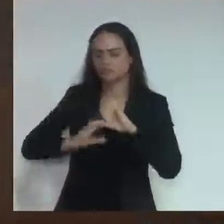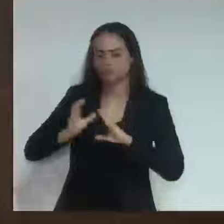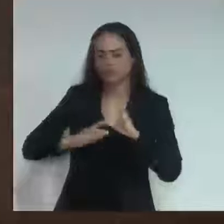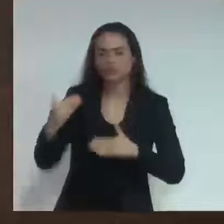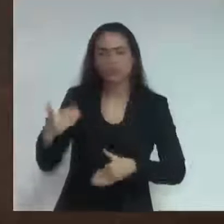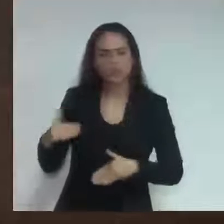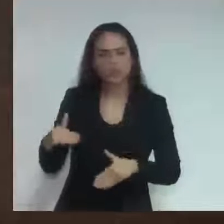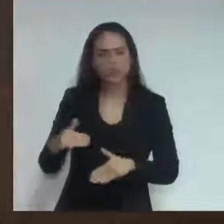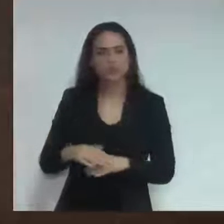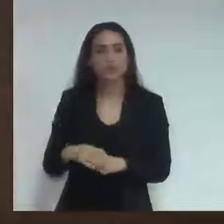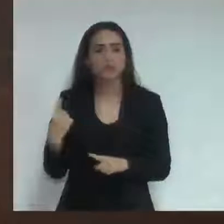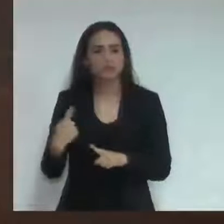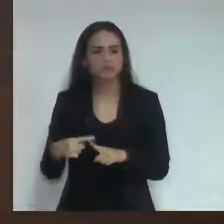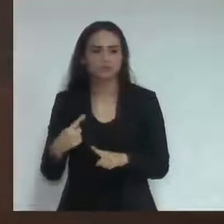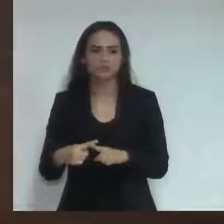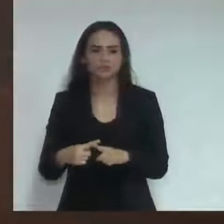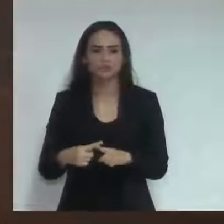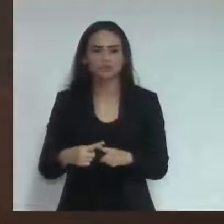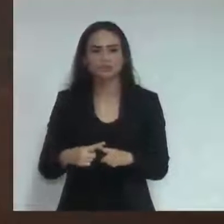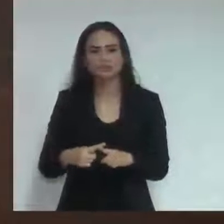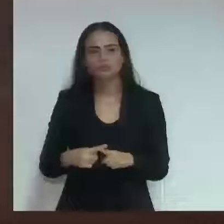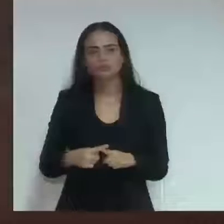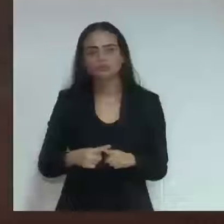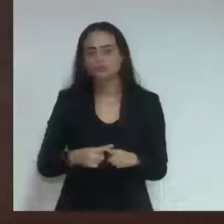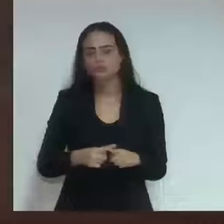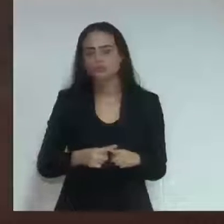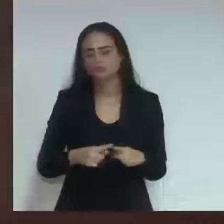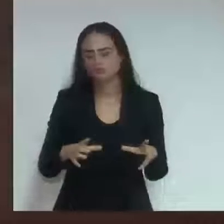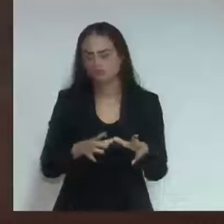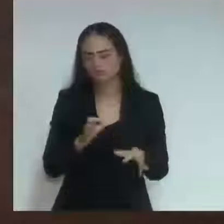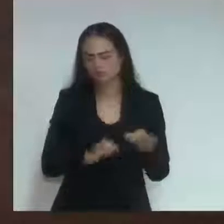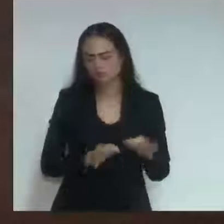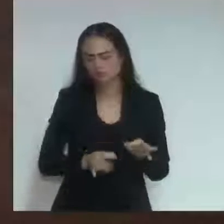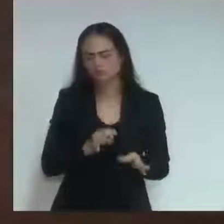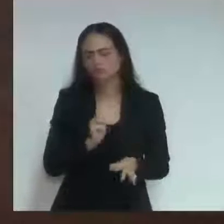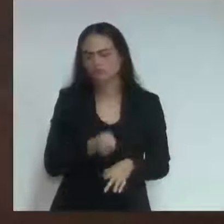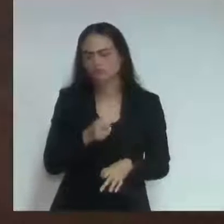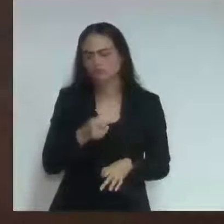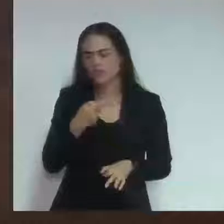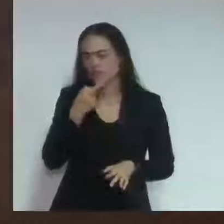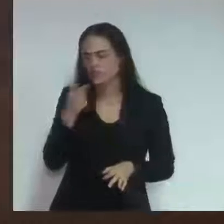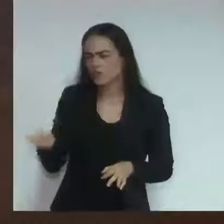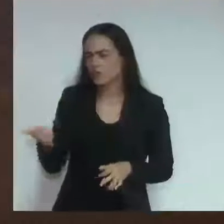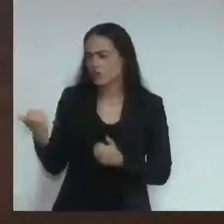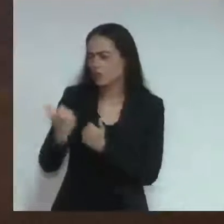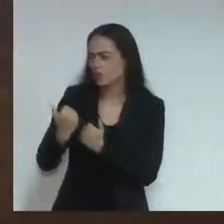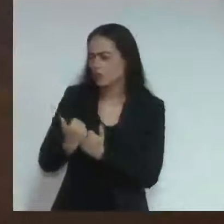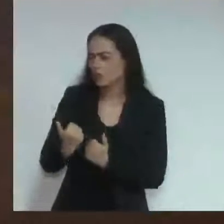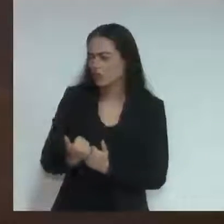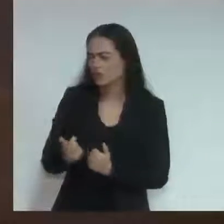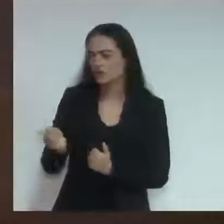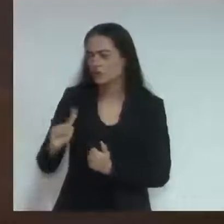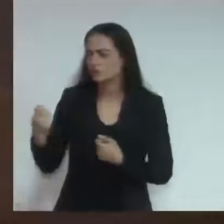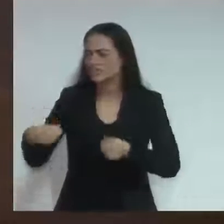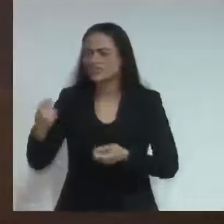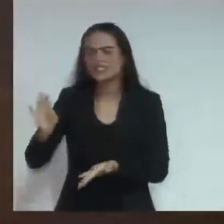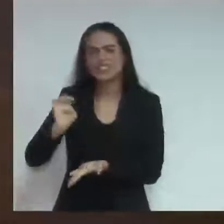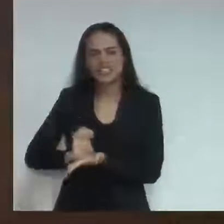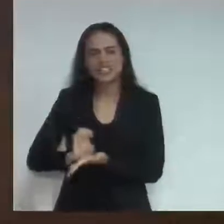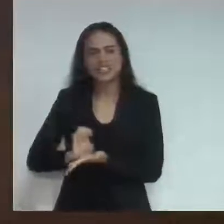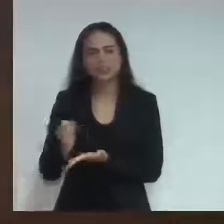já não poderia mais alocar tantos professores substitutos. E realmente,